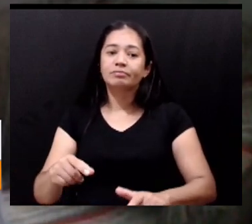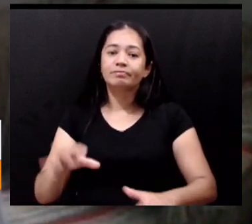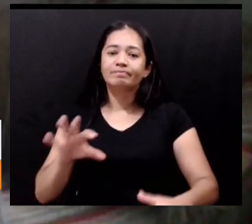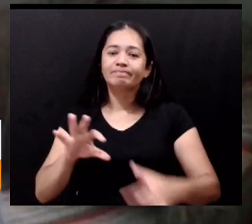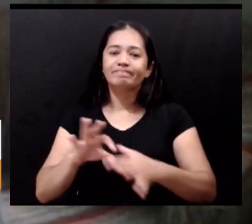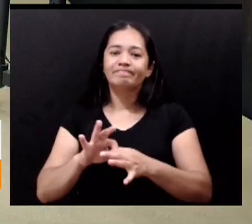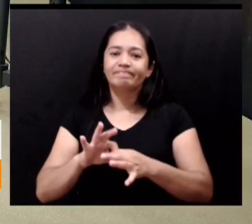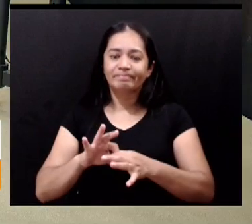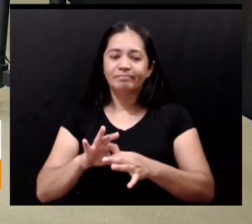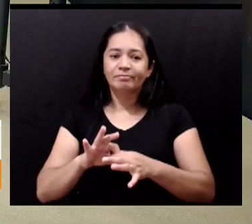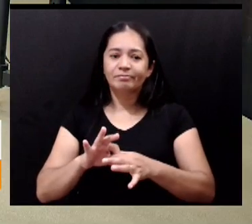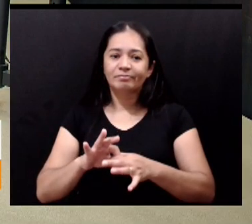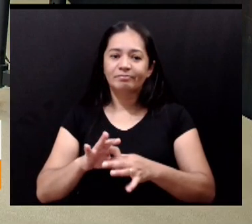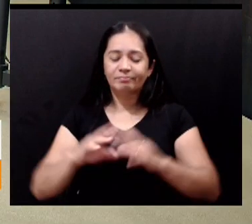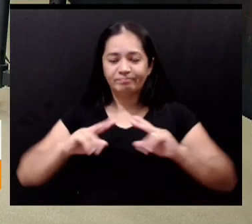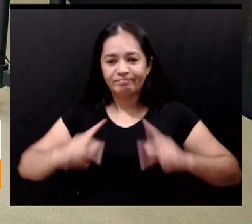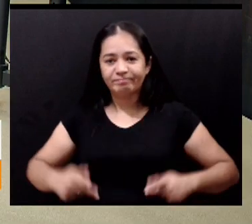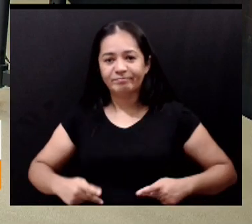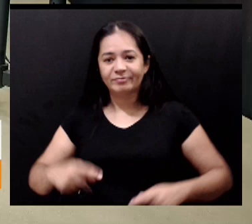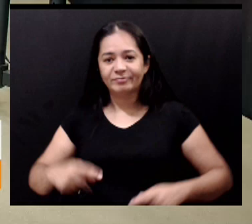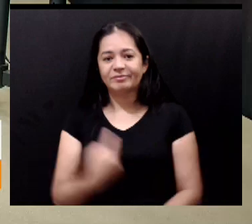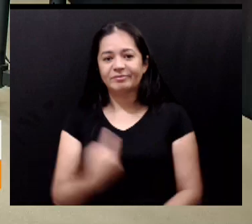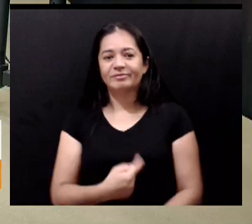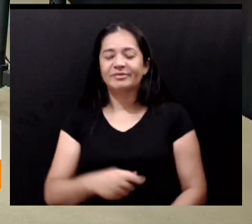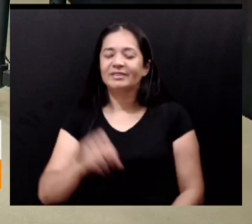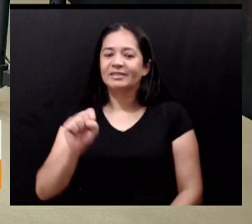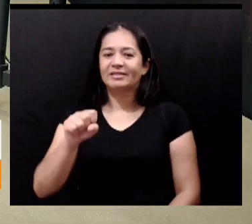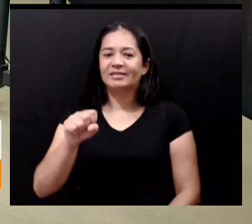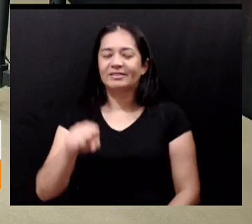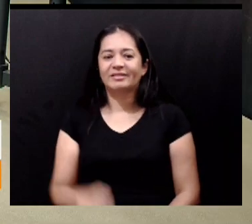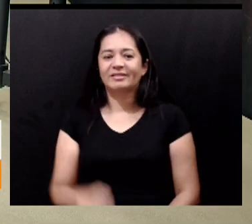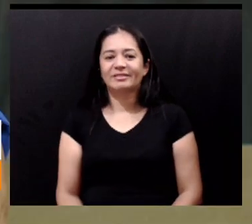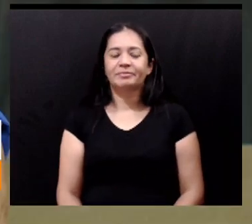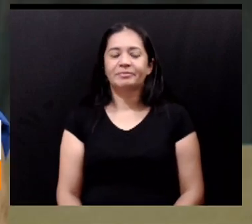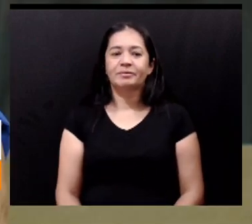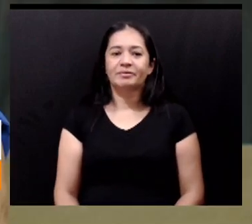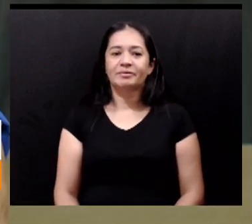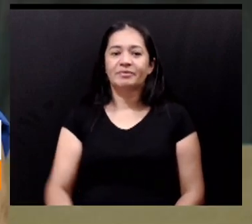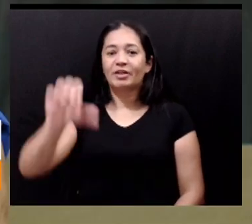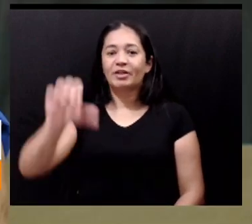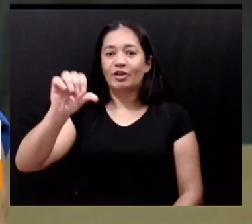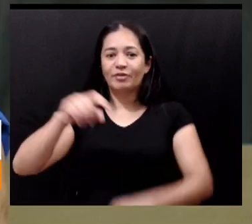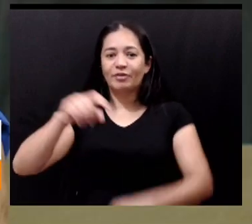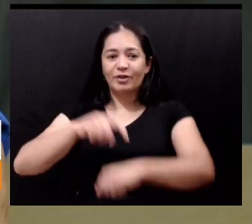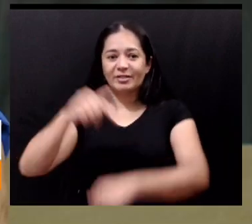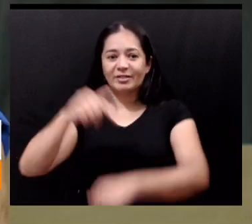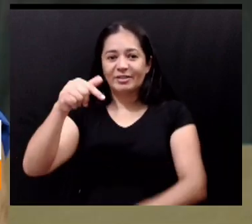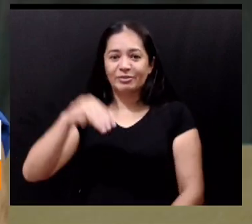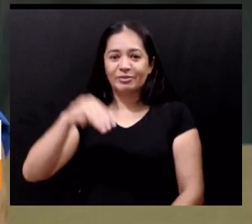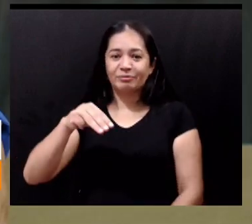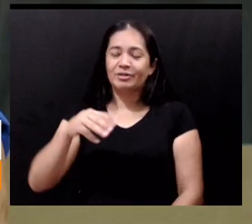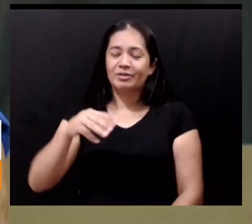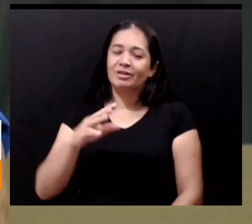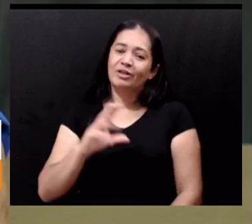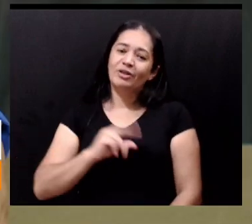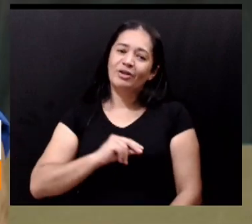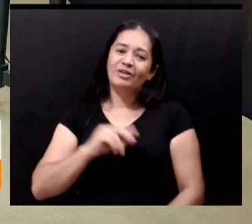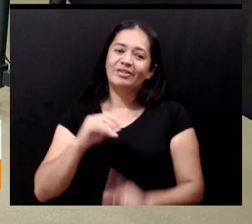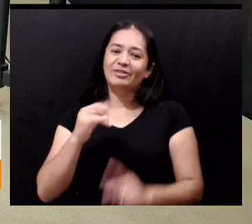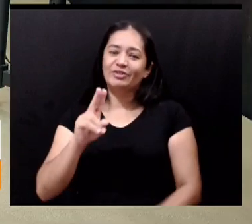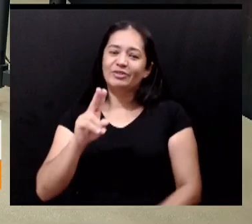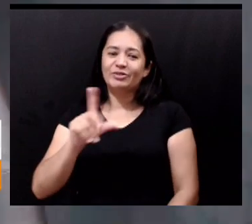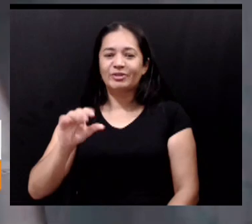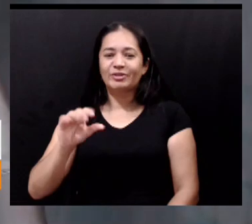humanizam. Exatamente, é bem isso mesmo. 9:07. Ai, Júlia, considerações finais, por